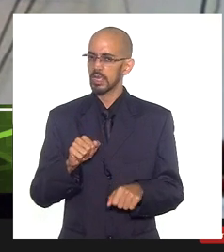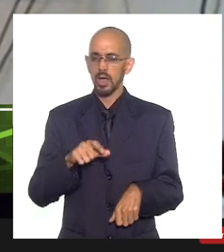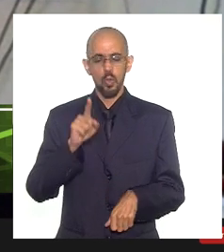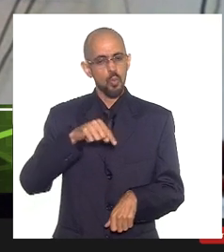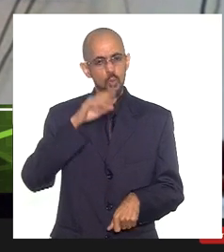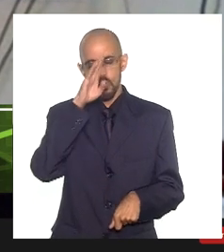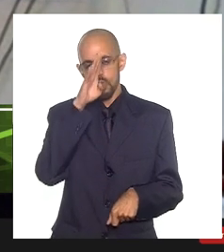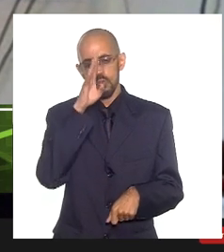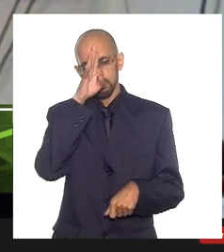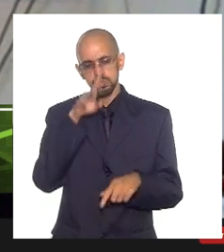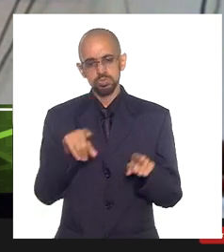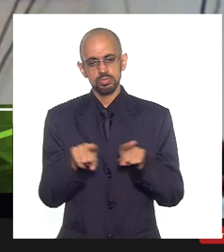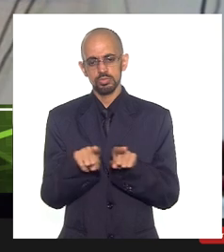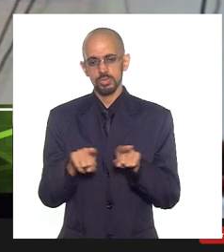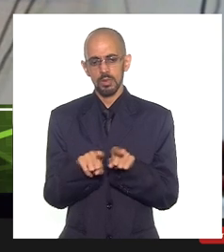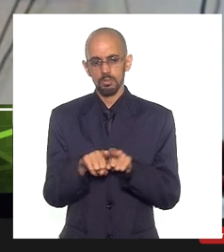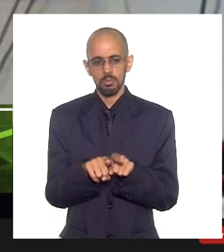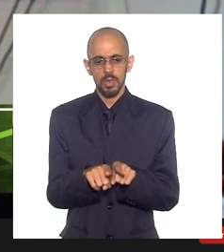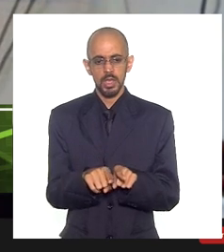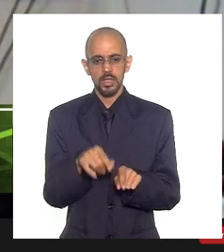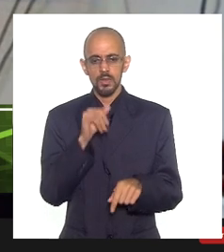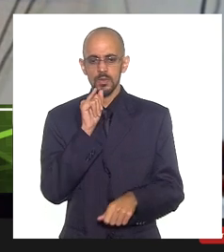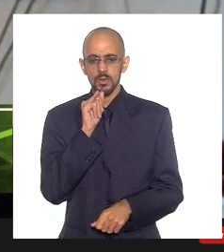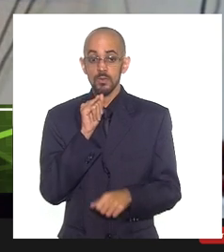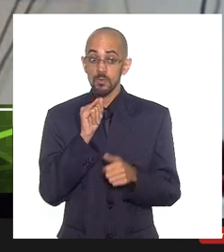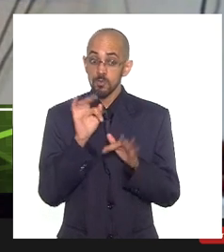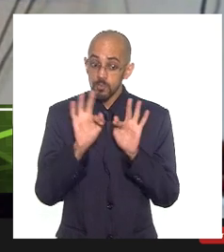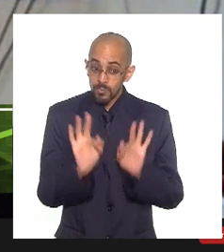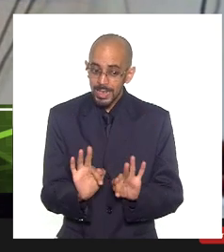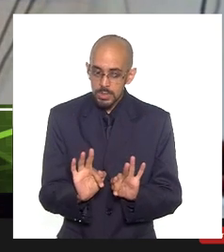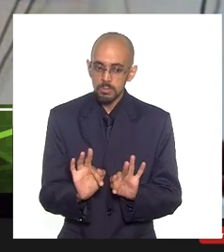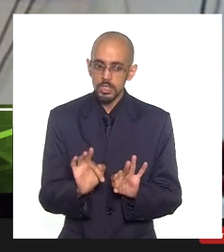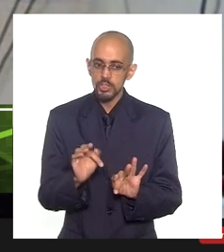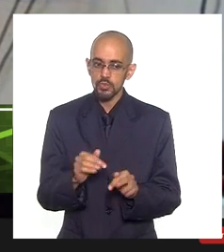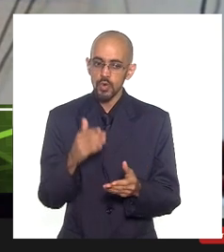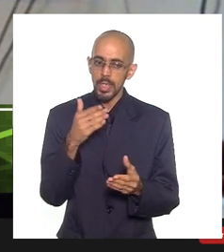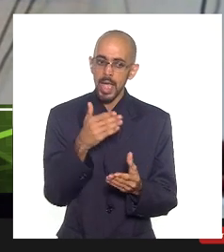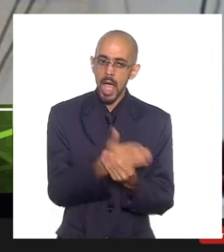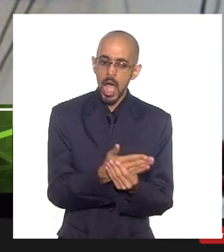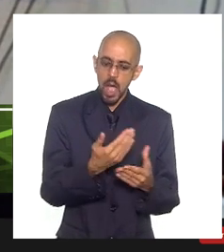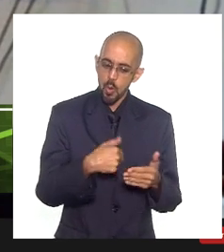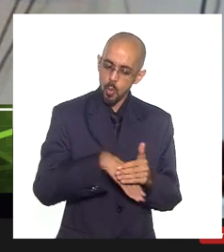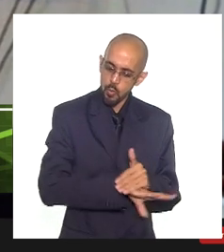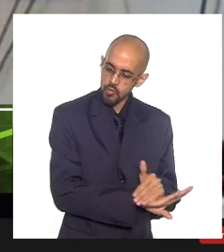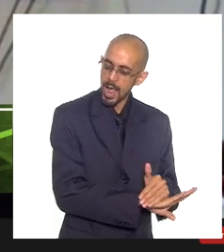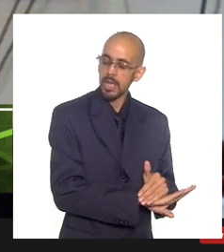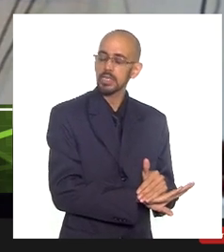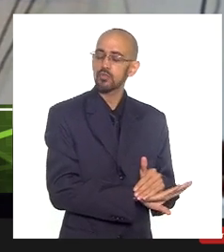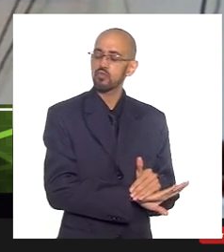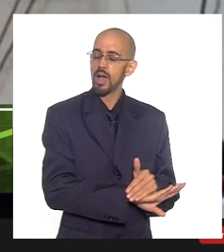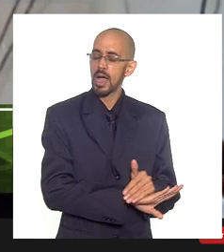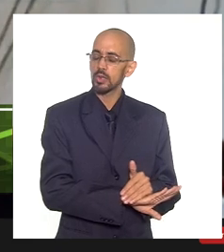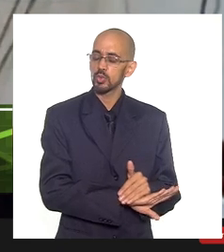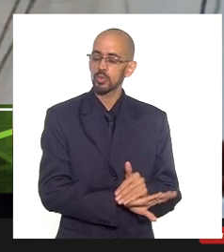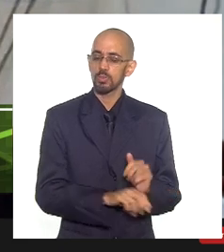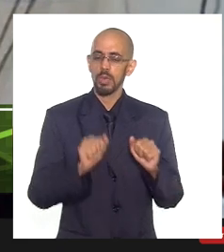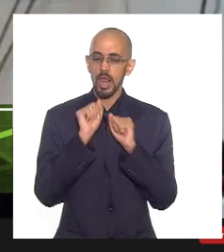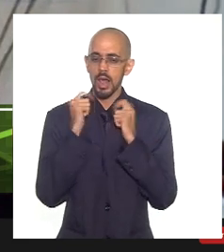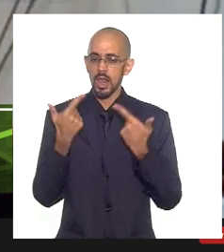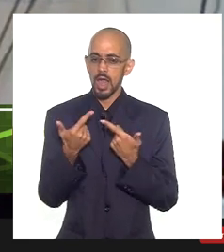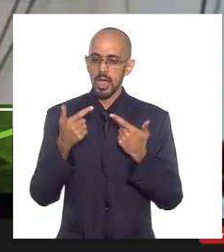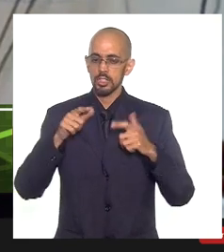que felizmente foi arquivado pela Assembleia Legislativa uma atitude importante